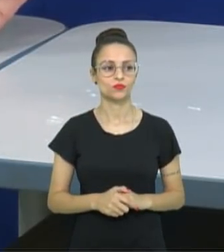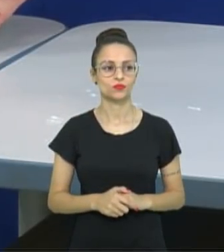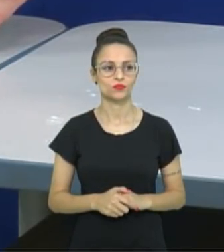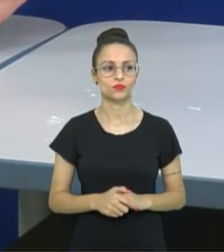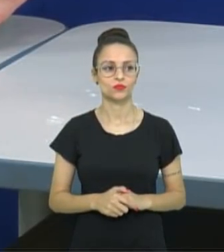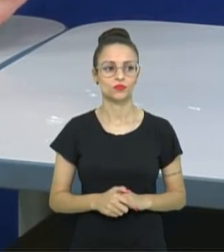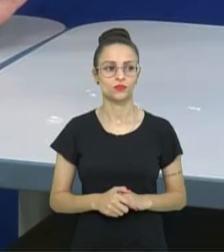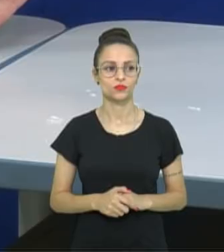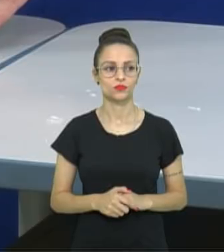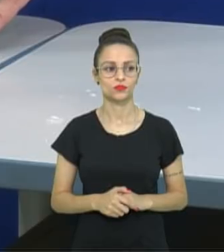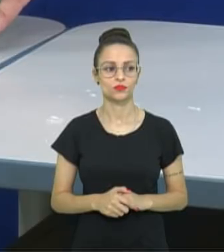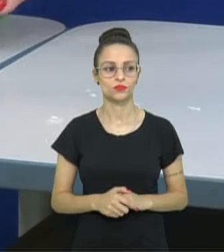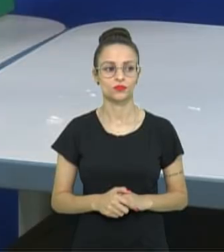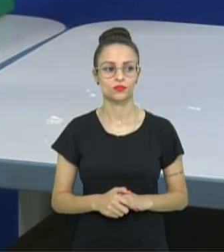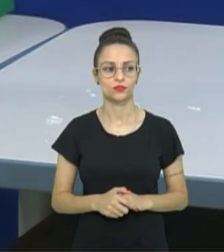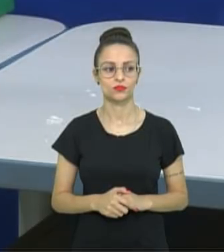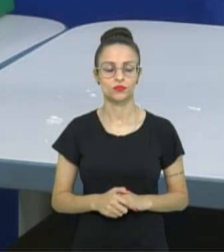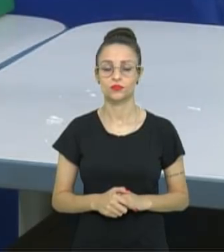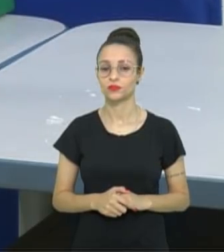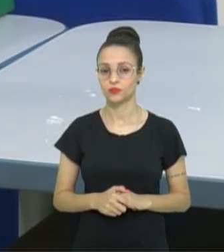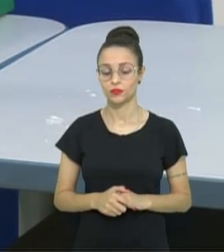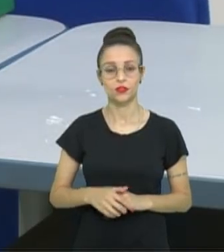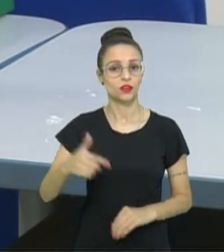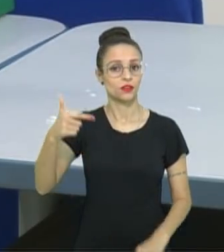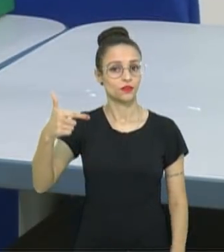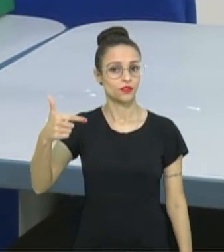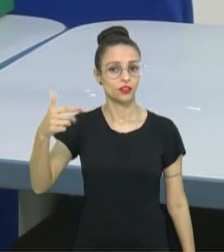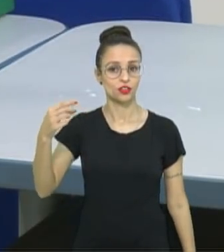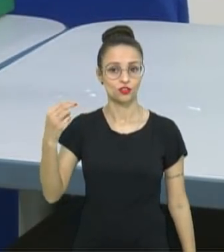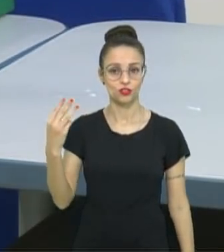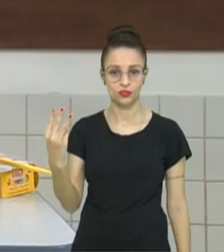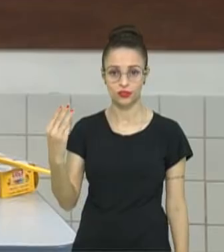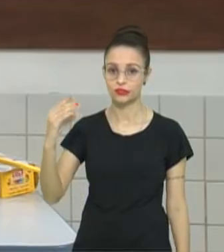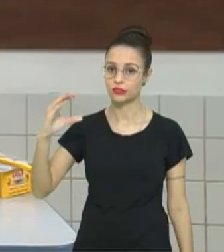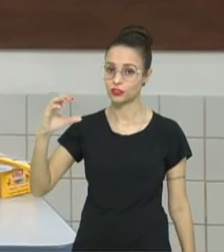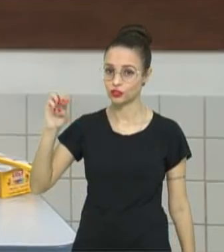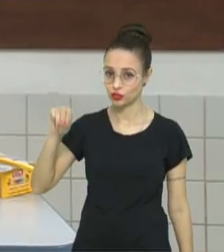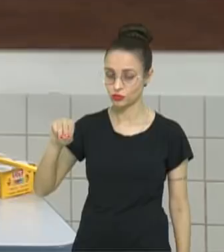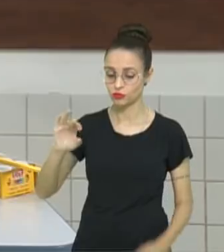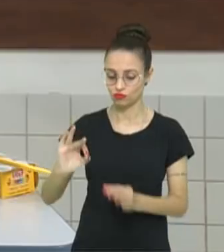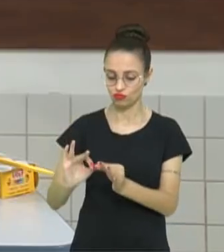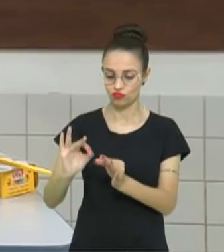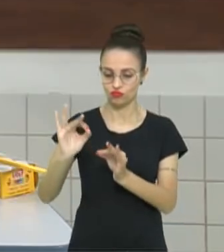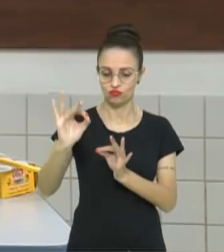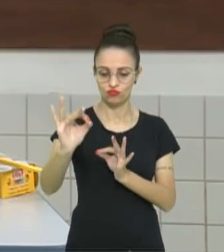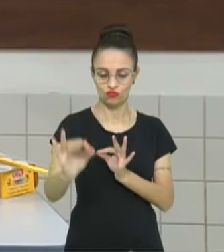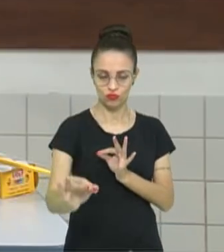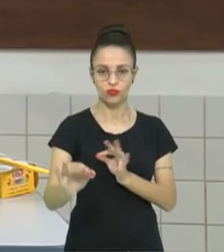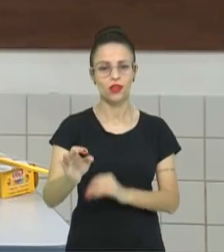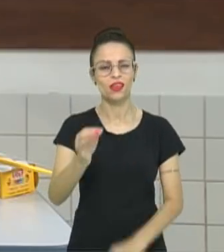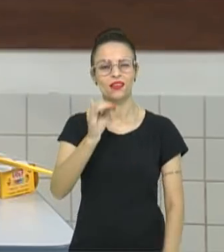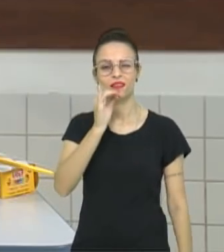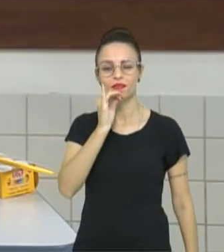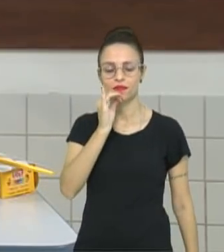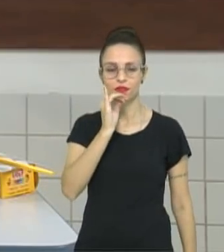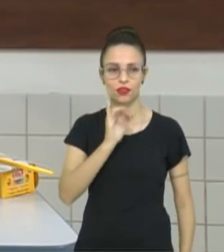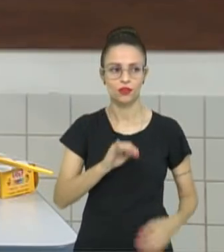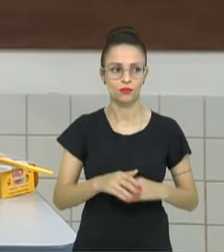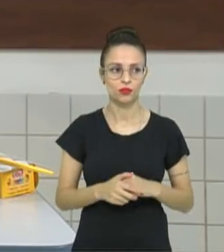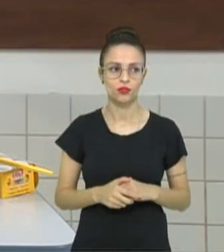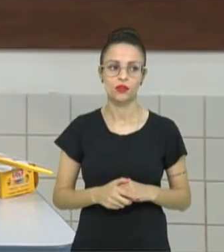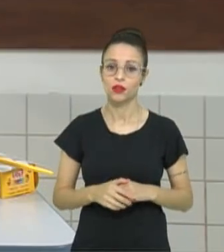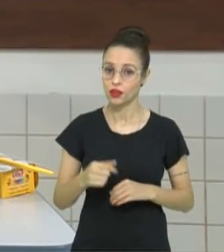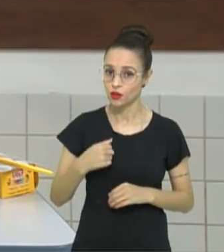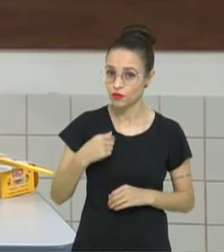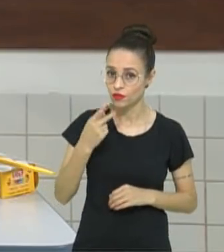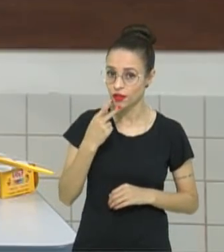vamos ver aqui, ó, deu 23 centímetros de distância, tá? Então, aqui é um exemplo que eu tô dando. Como eu falei